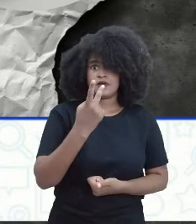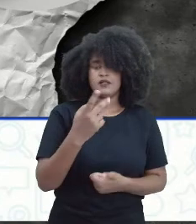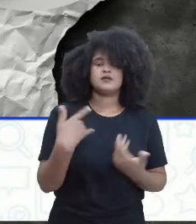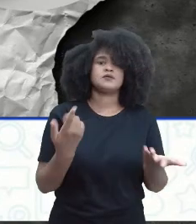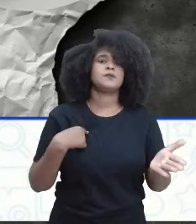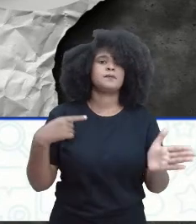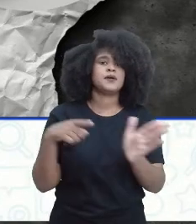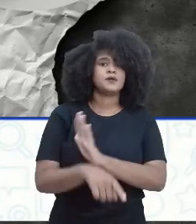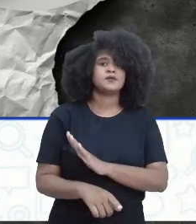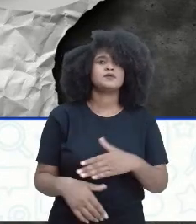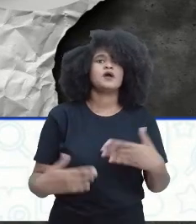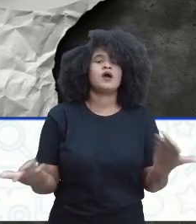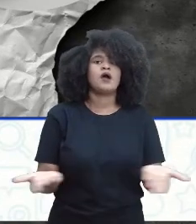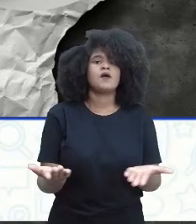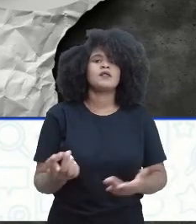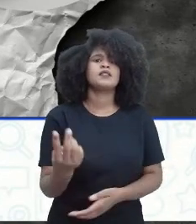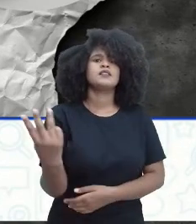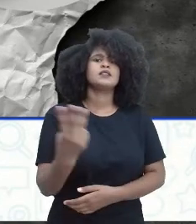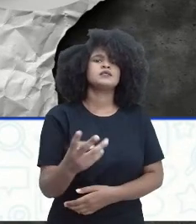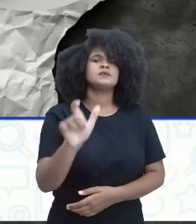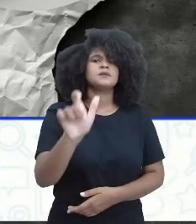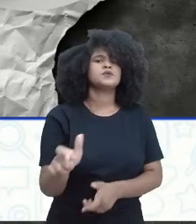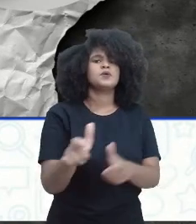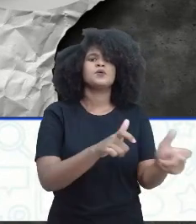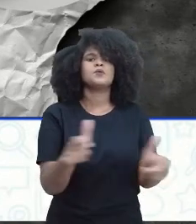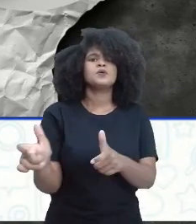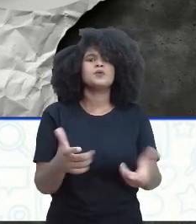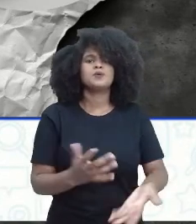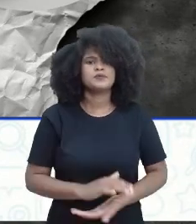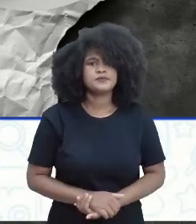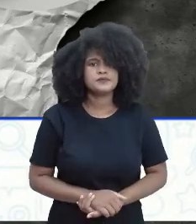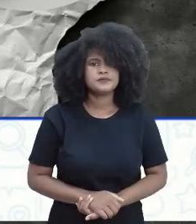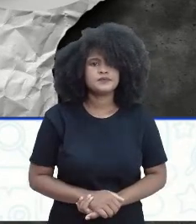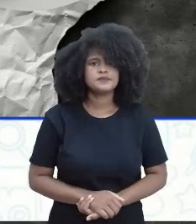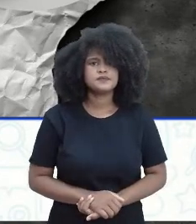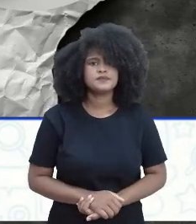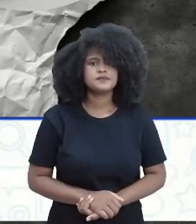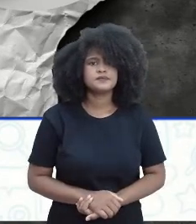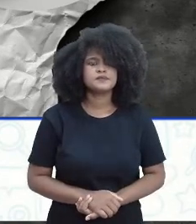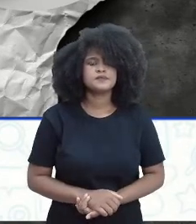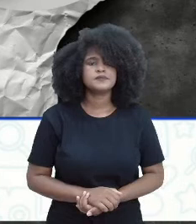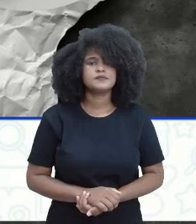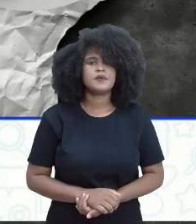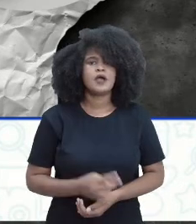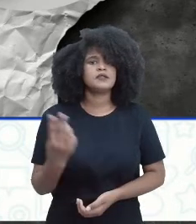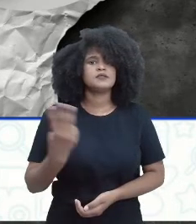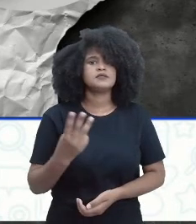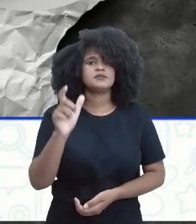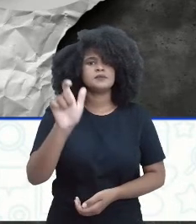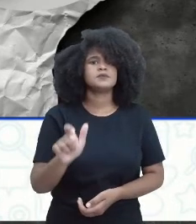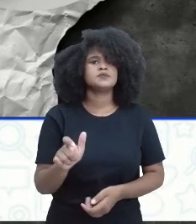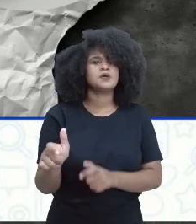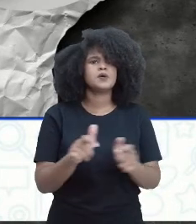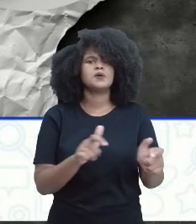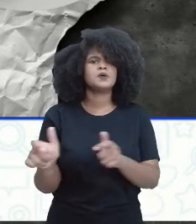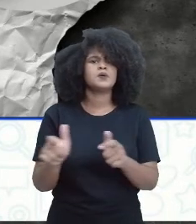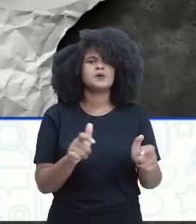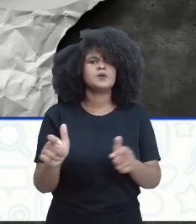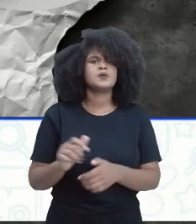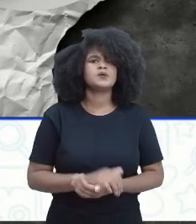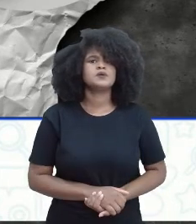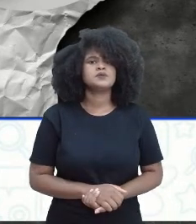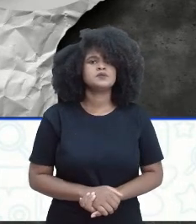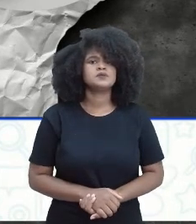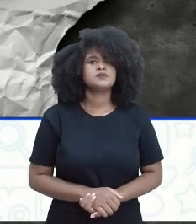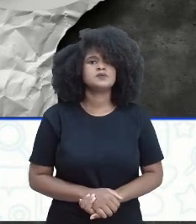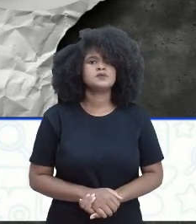seja, onde está a terceira pessoa? Tempo para vocês aí saber onde está a terceira pessoa. Seria interessante colocar depois um reloginho